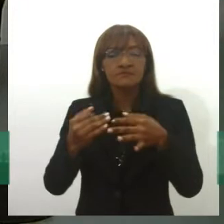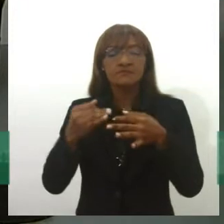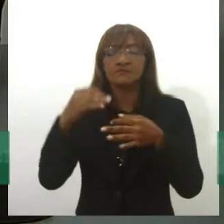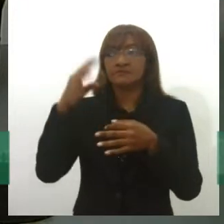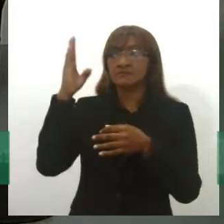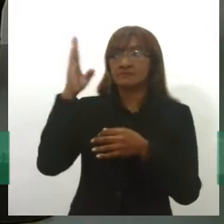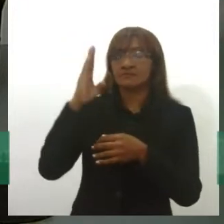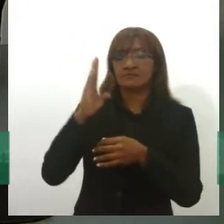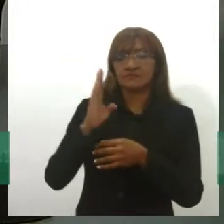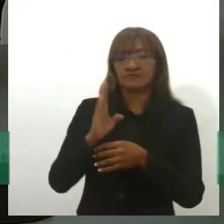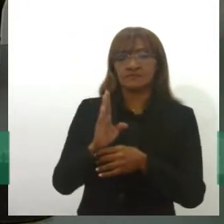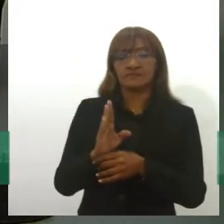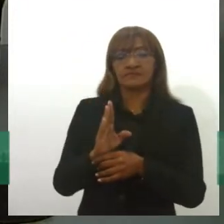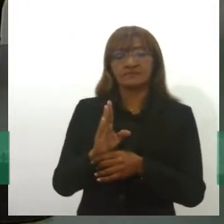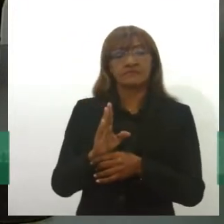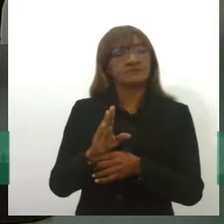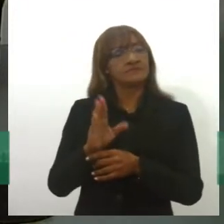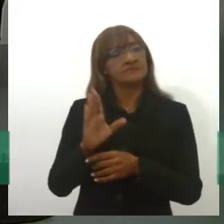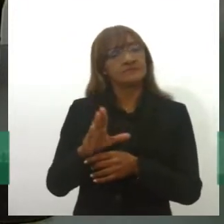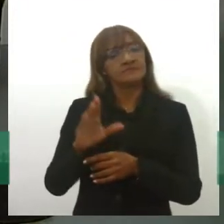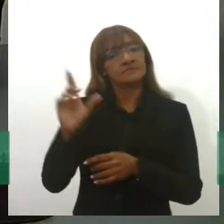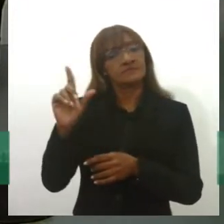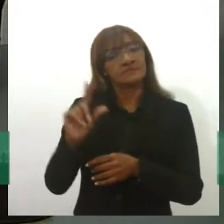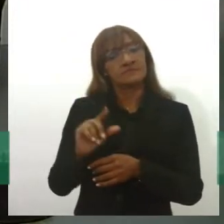tributa combustíveis abaixo da média mundial.